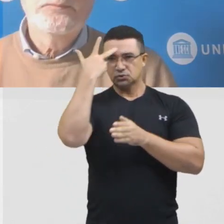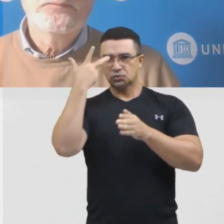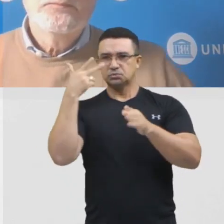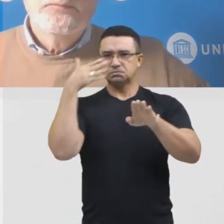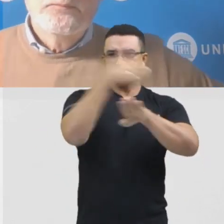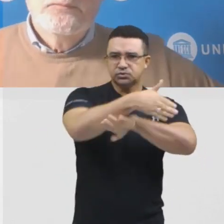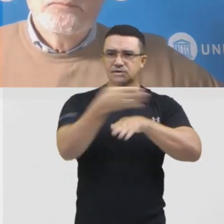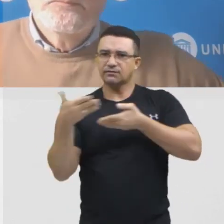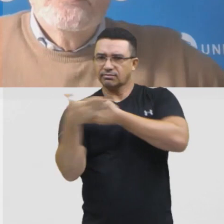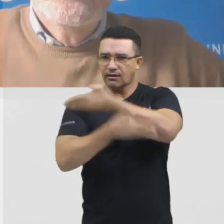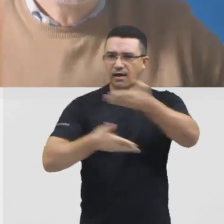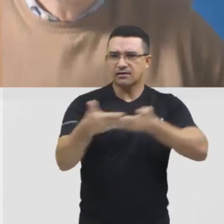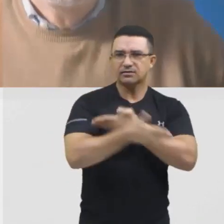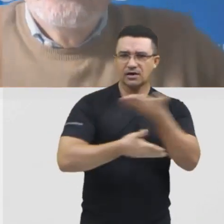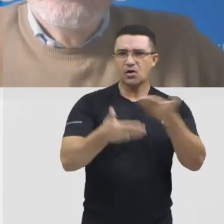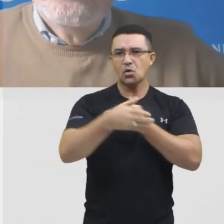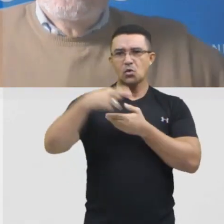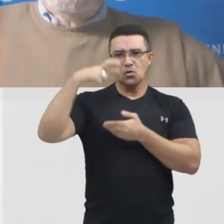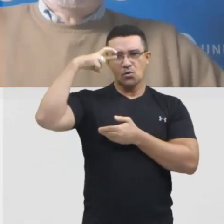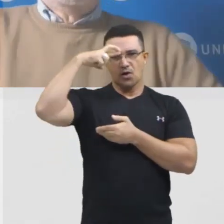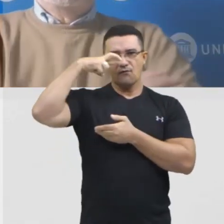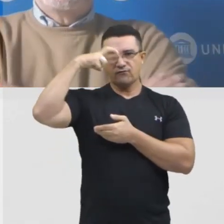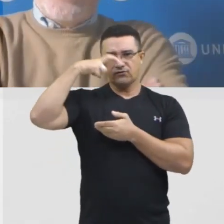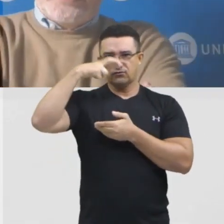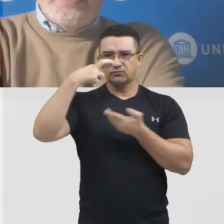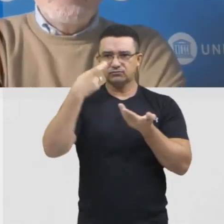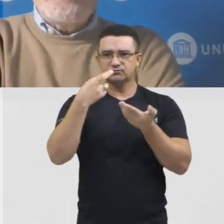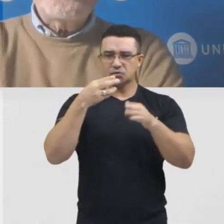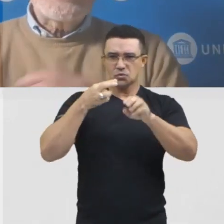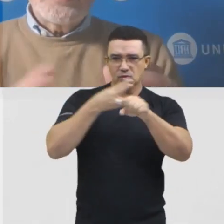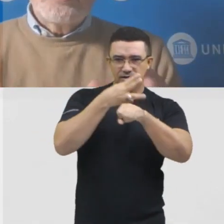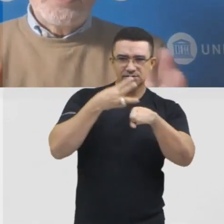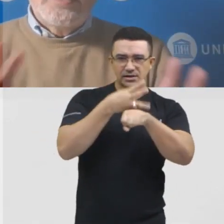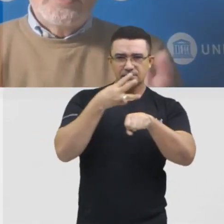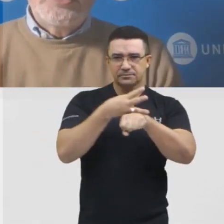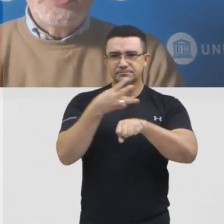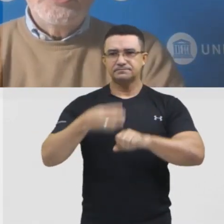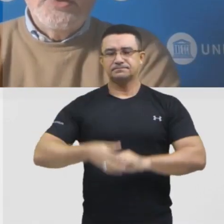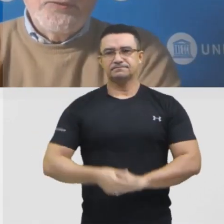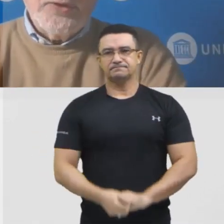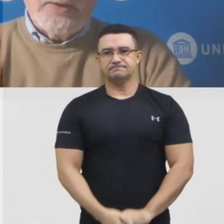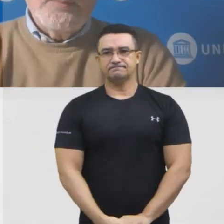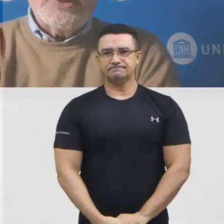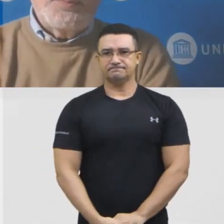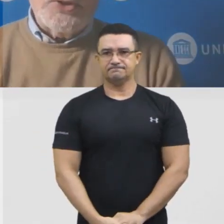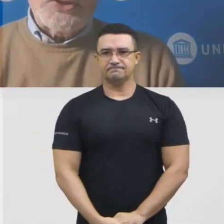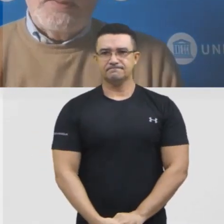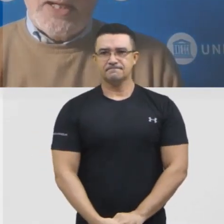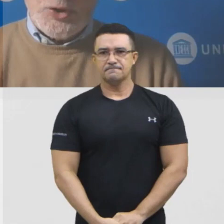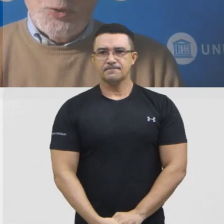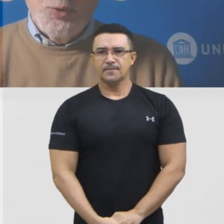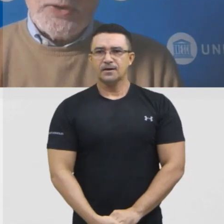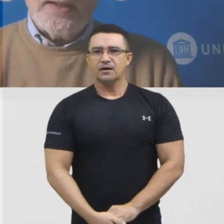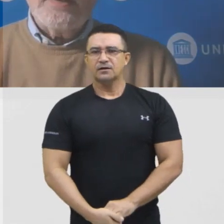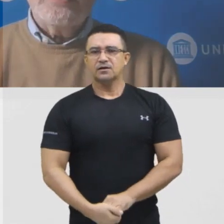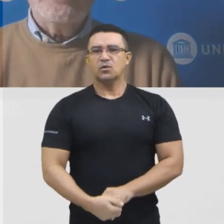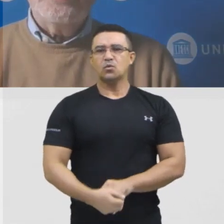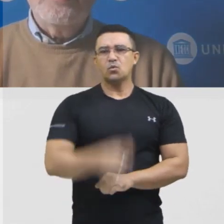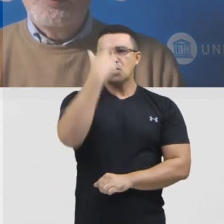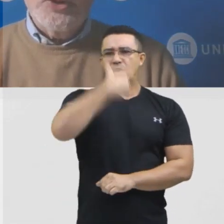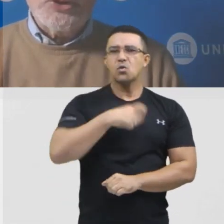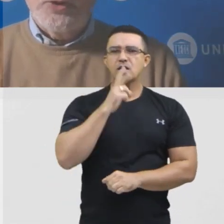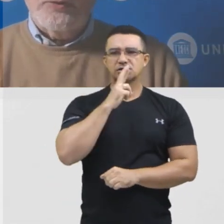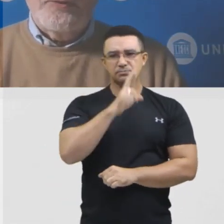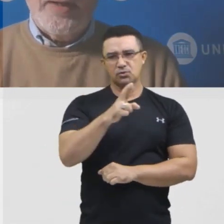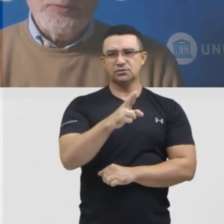ao vivo pelo WhatsApp. Muito bem, então vamos fazer eu vou dar uma resposta mais curta